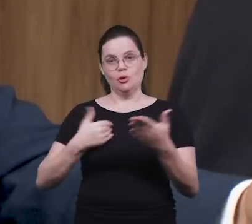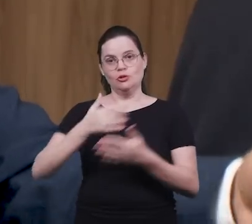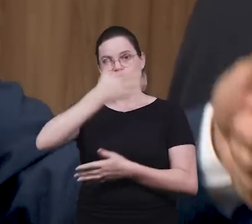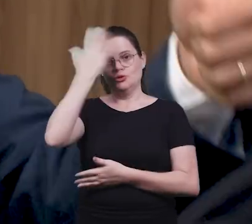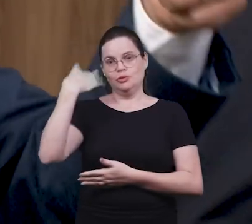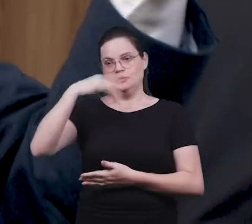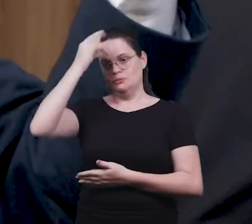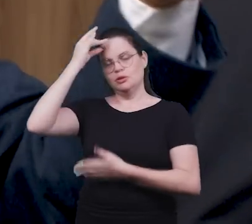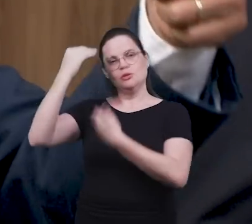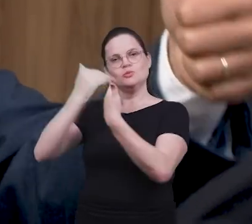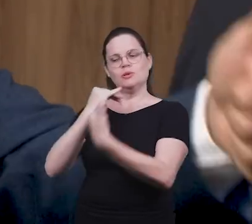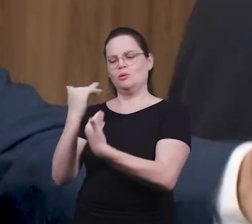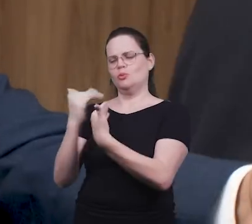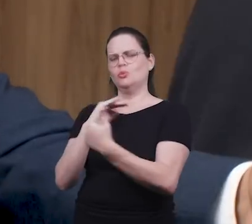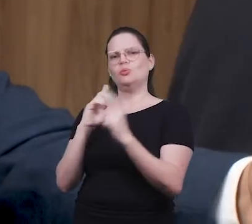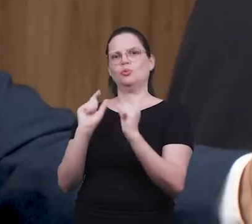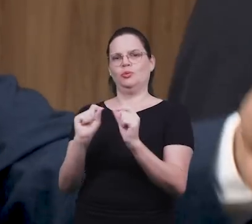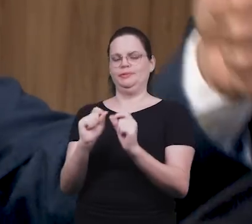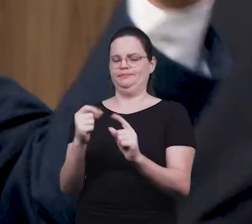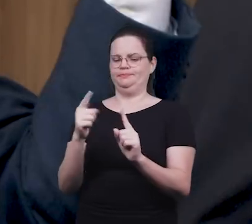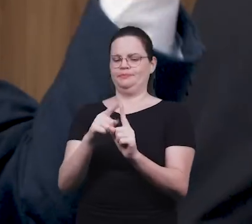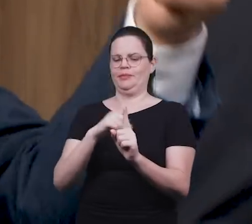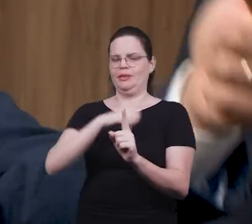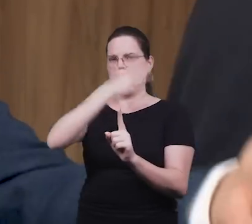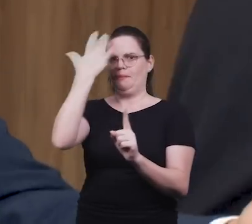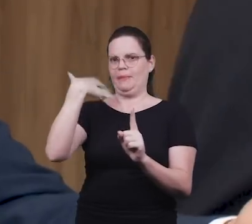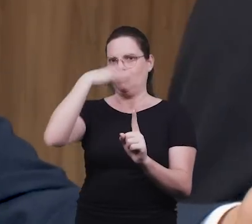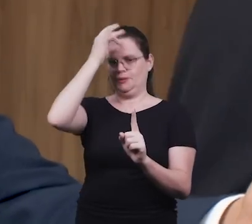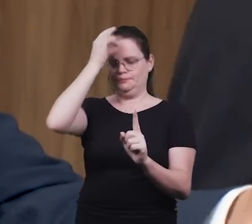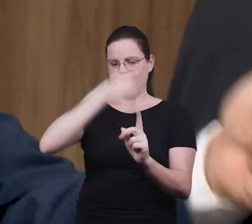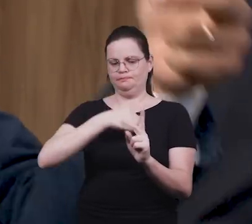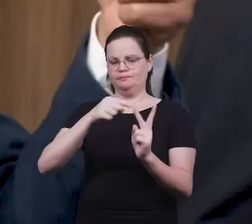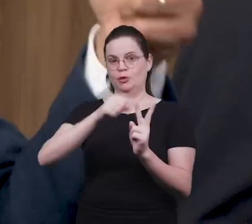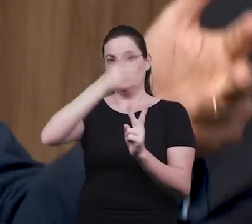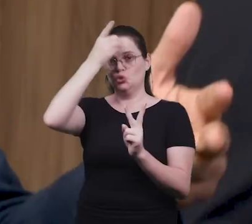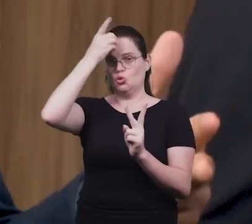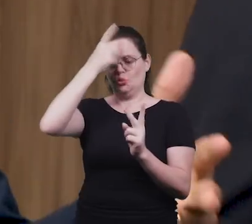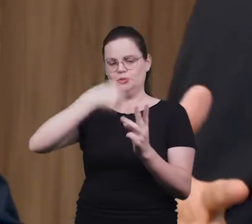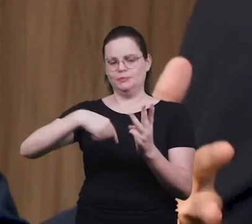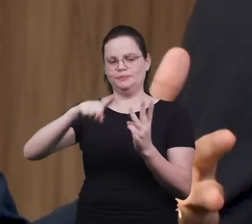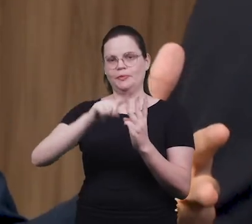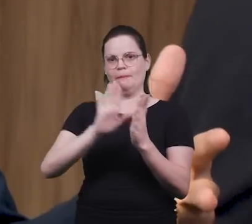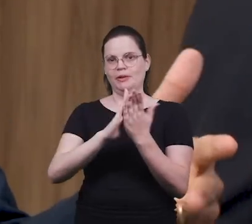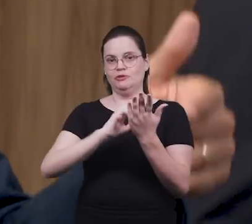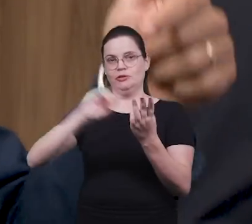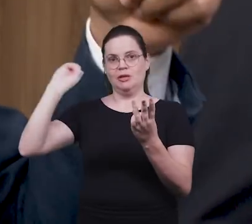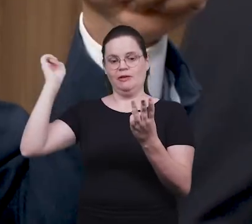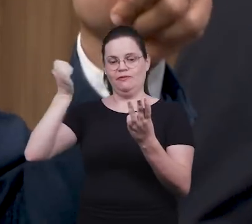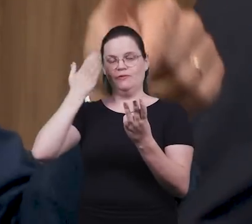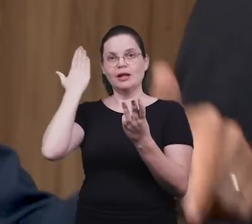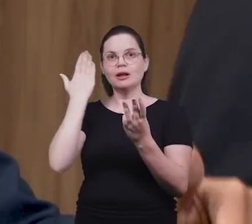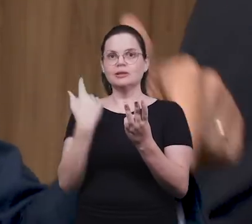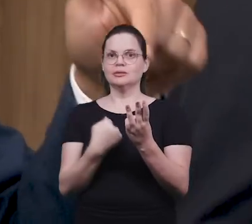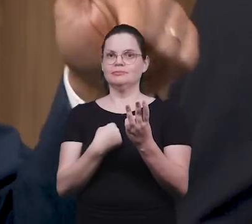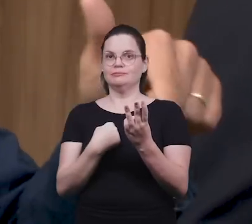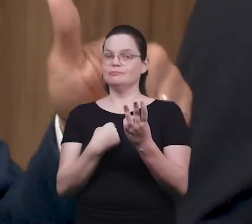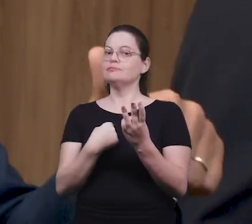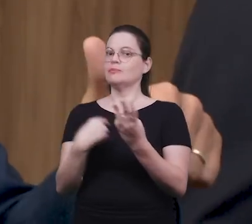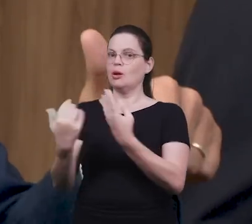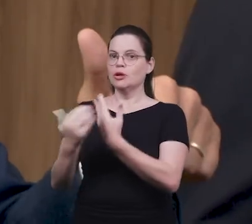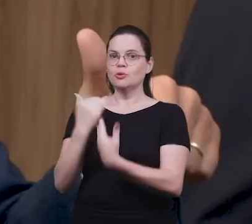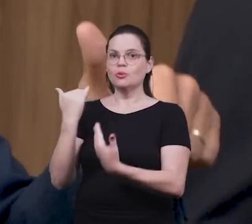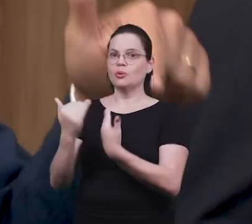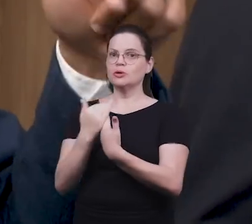quê? Porque nós temos o batismo com o Espírito Santo, nós temos os dons espirituais, nós temos a palavra revelada. Então, o conselho do